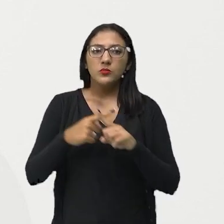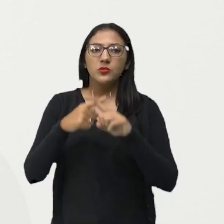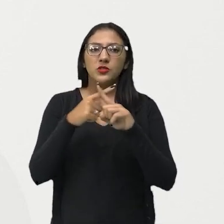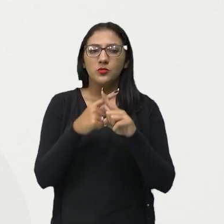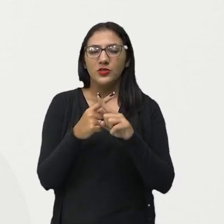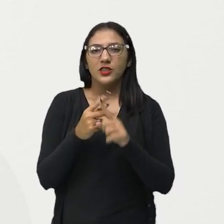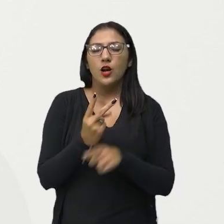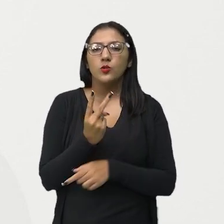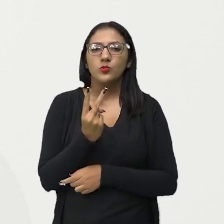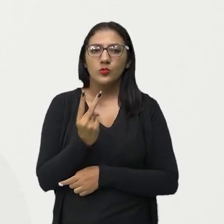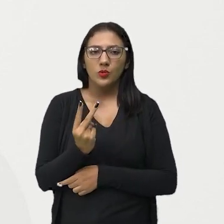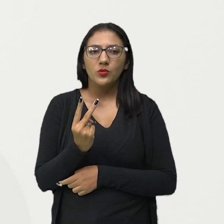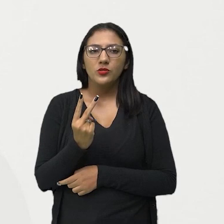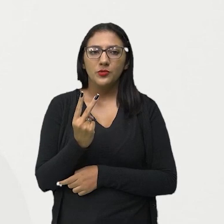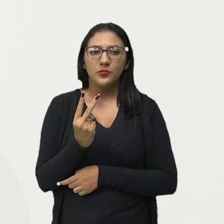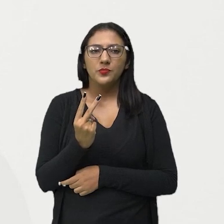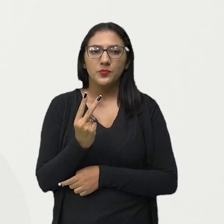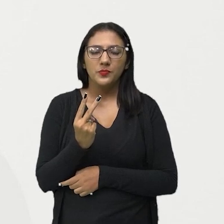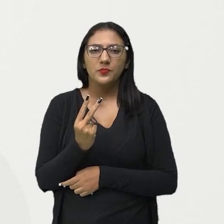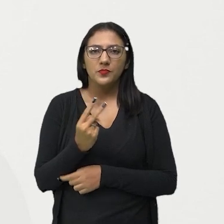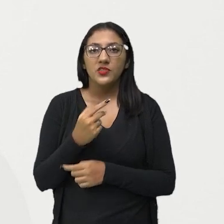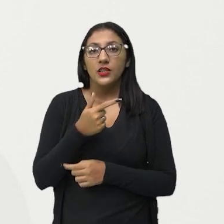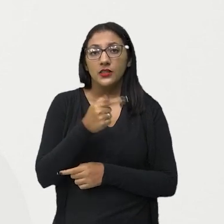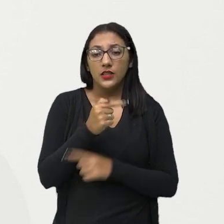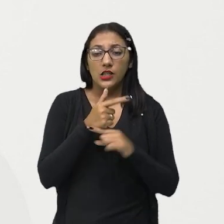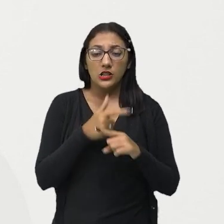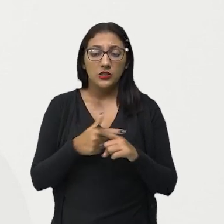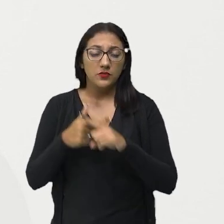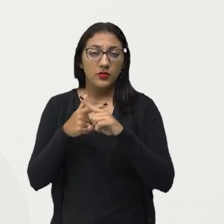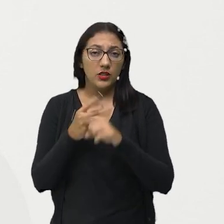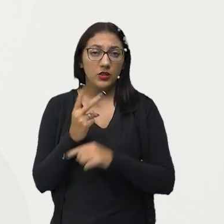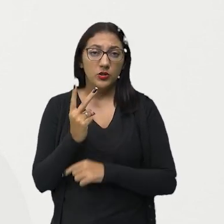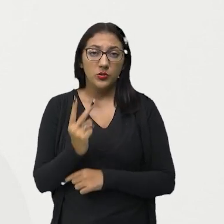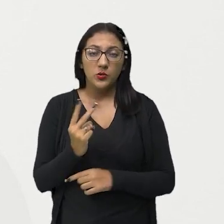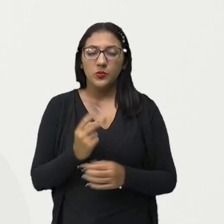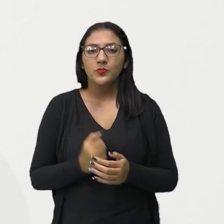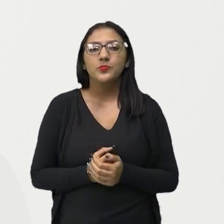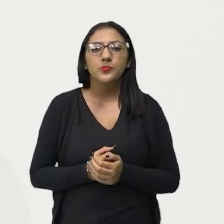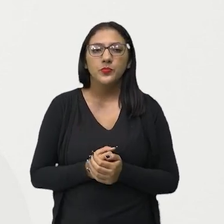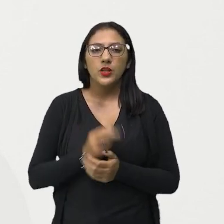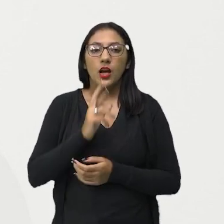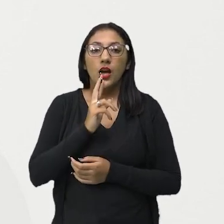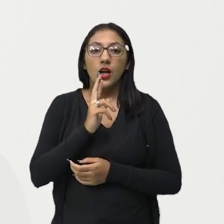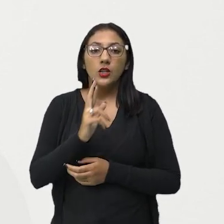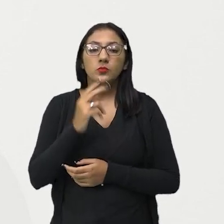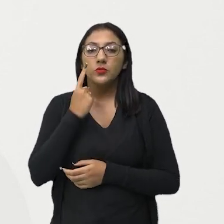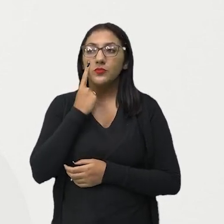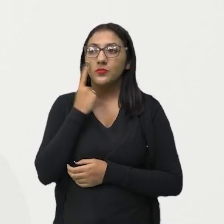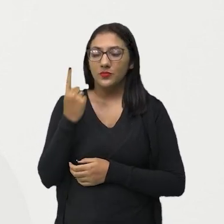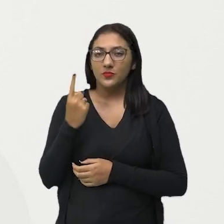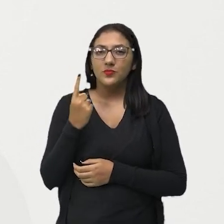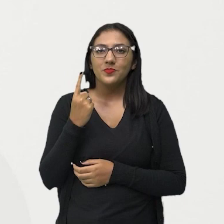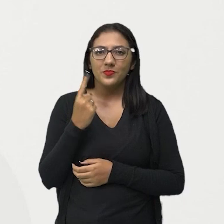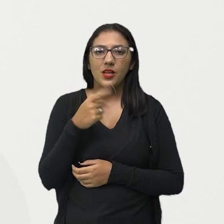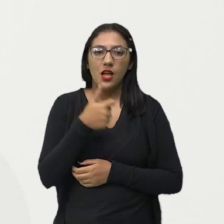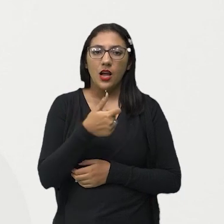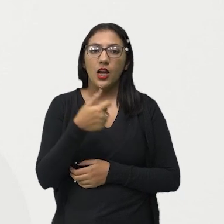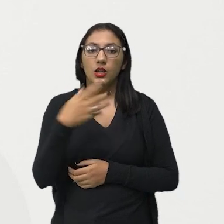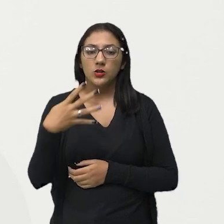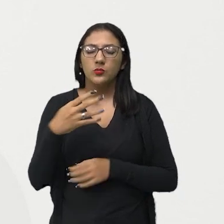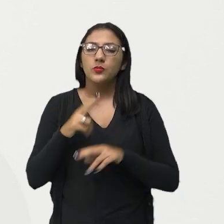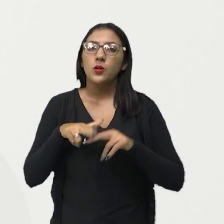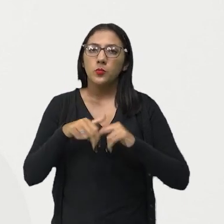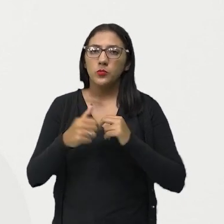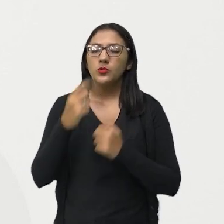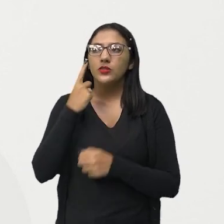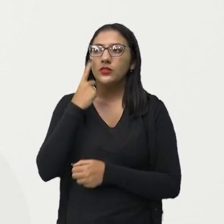o numerador. Vai ficar 7 vezes 2. 7 vezes 2 é 14. Por isso que está escrito